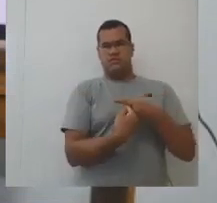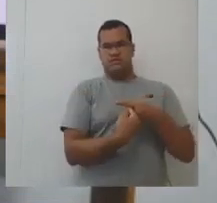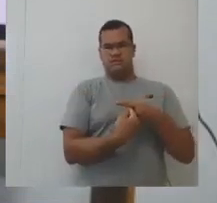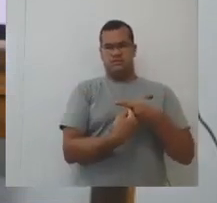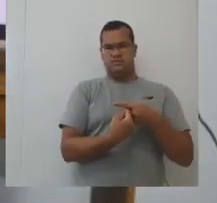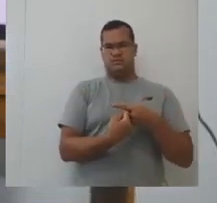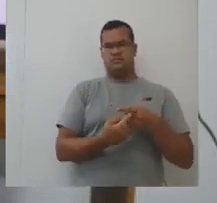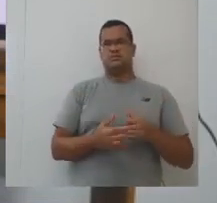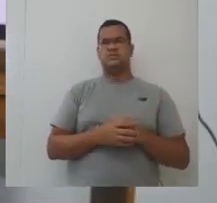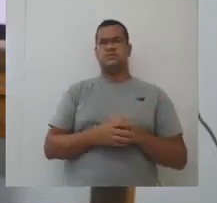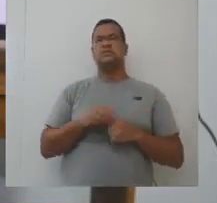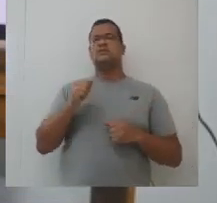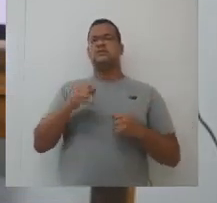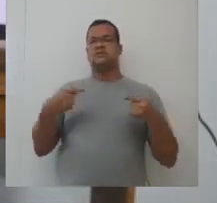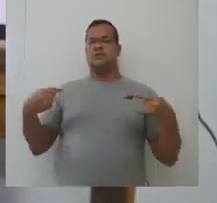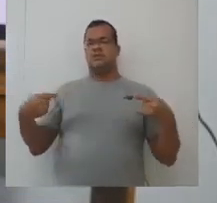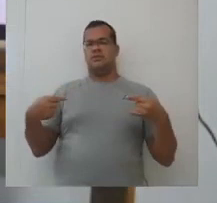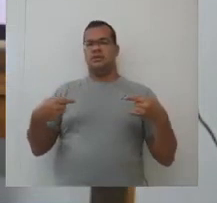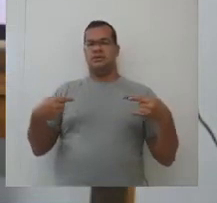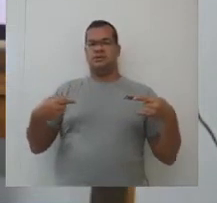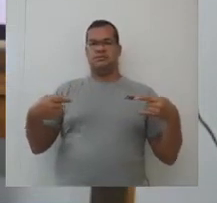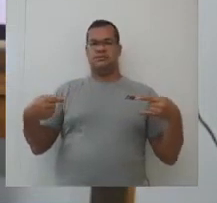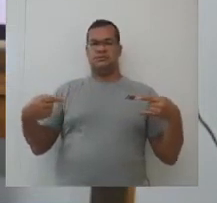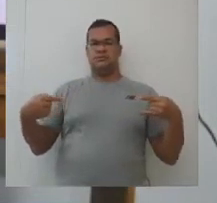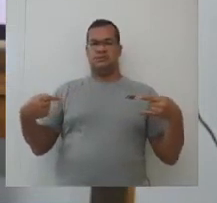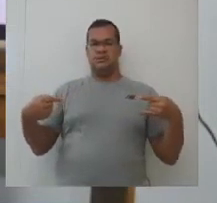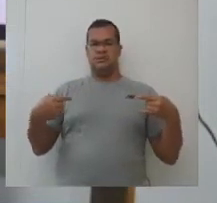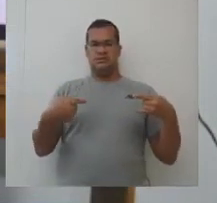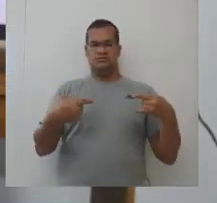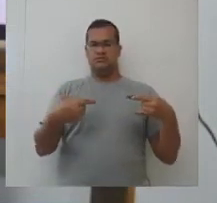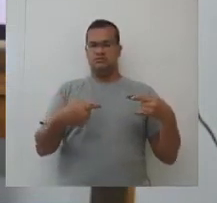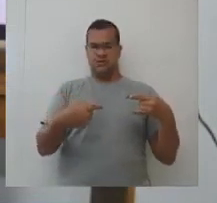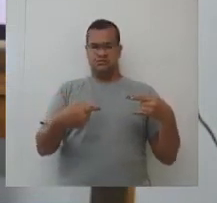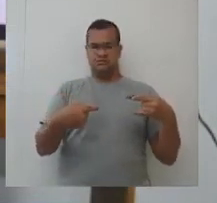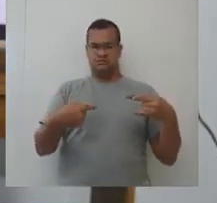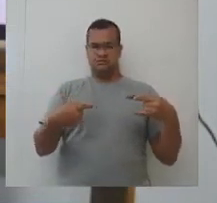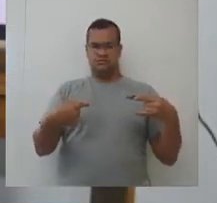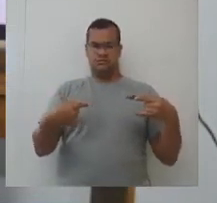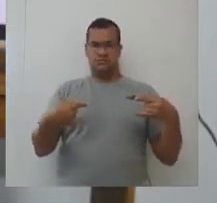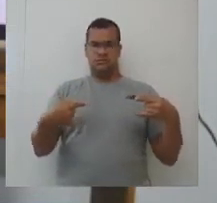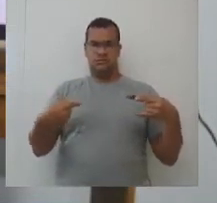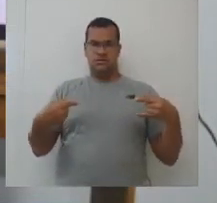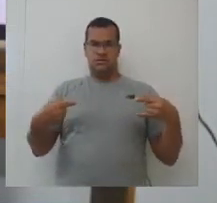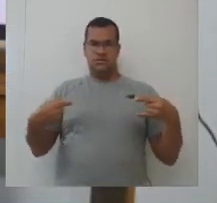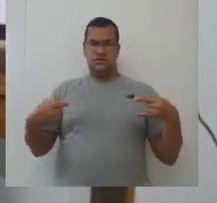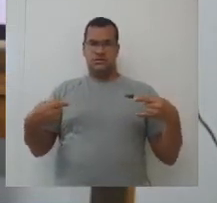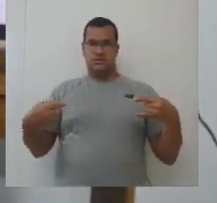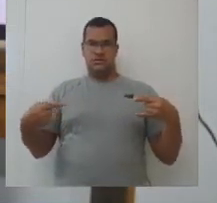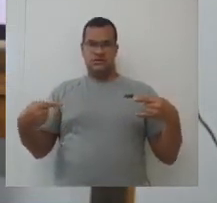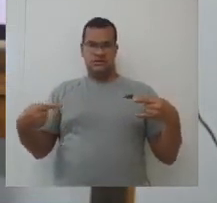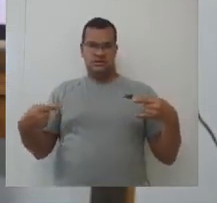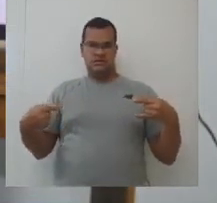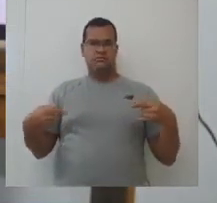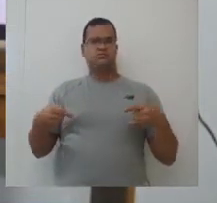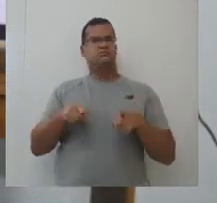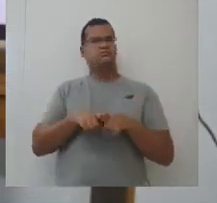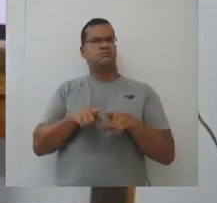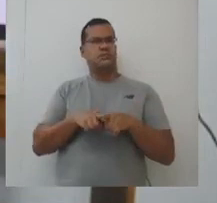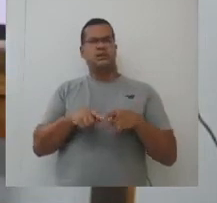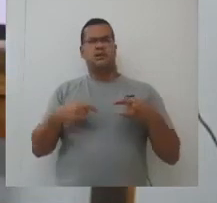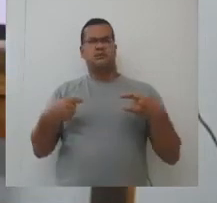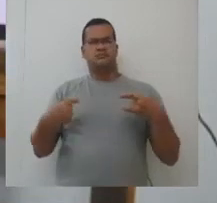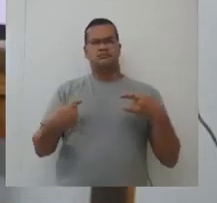força. E se a distância for aumentando? Se você colocar a distância maior, se a distância vai aumentando,